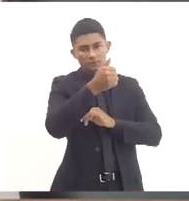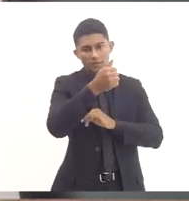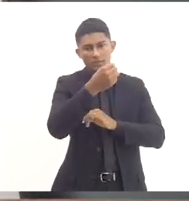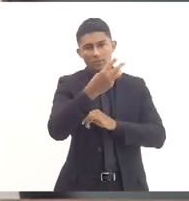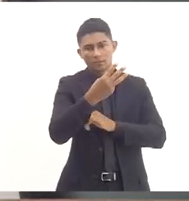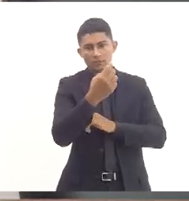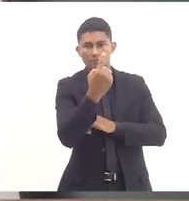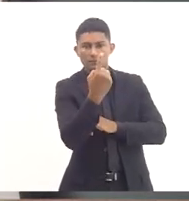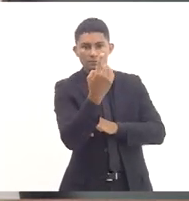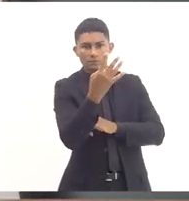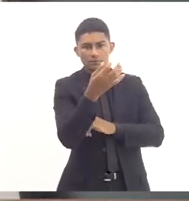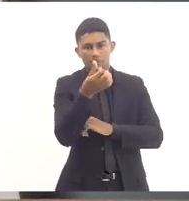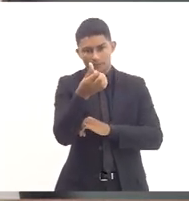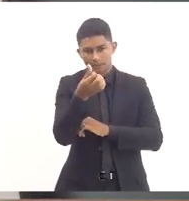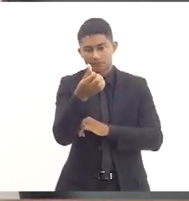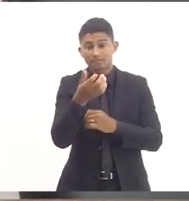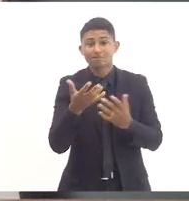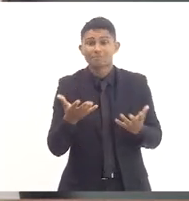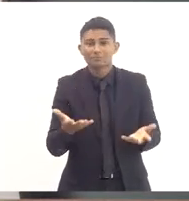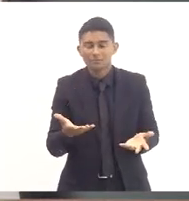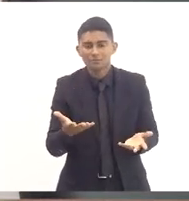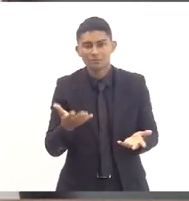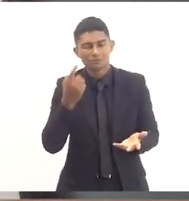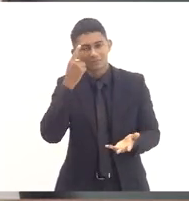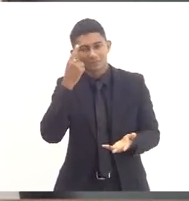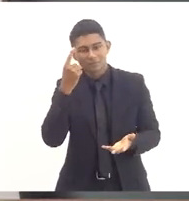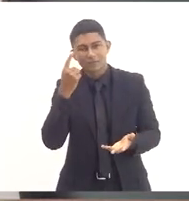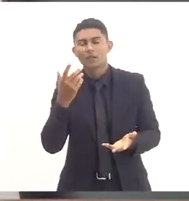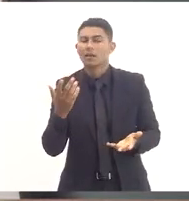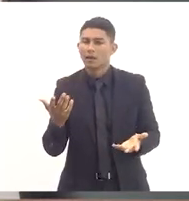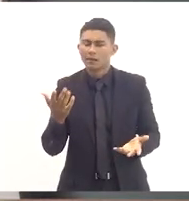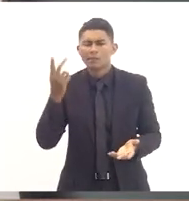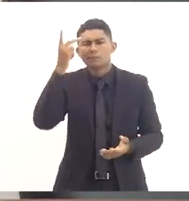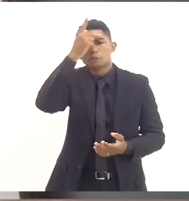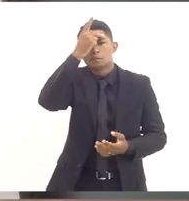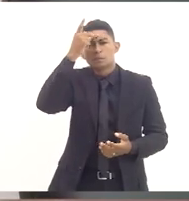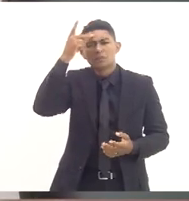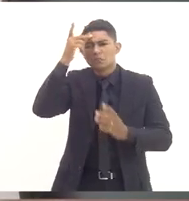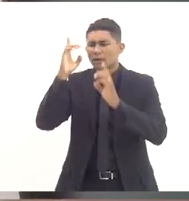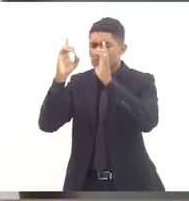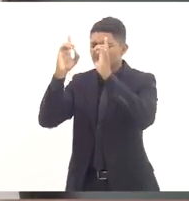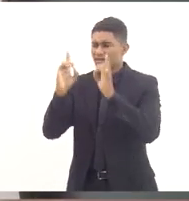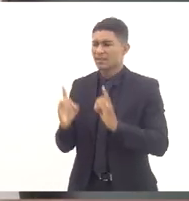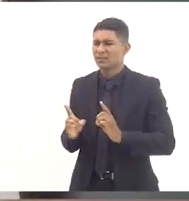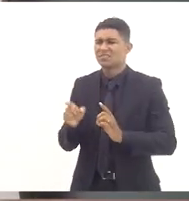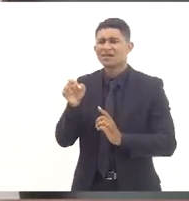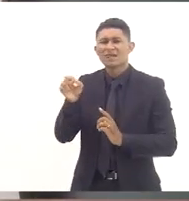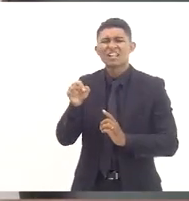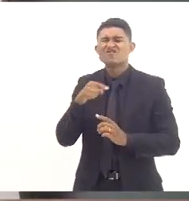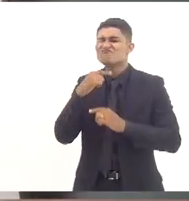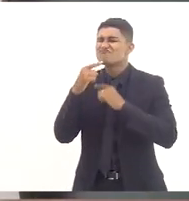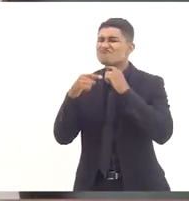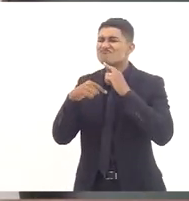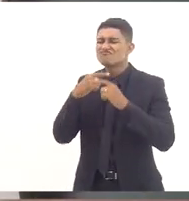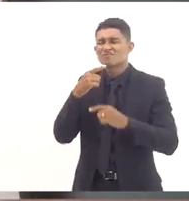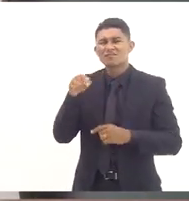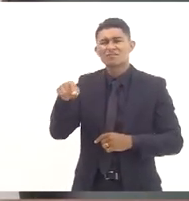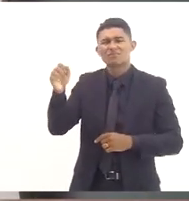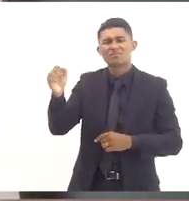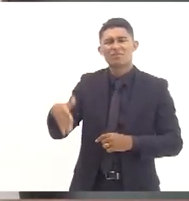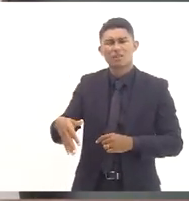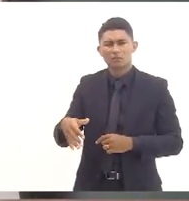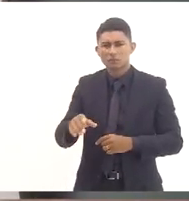13.146 não é aquela noção de incapacidade deficiente não é mais encapar ele não é mais uma pessoa incapaz